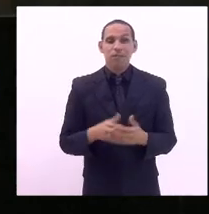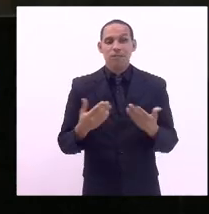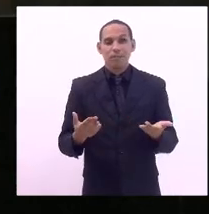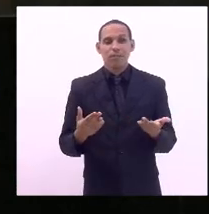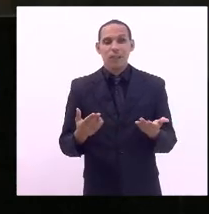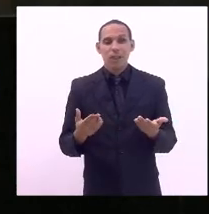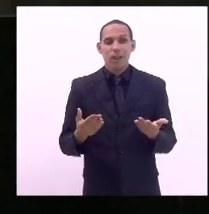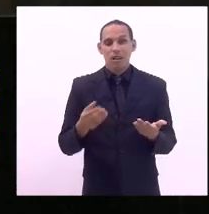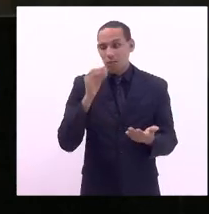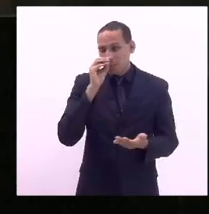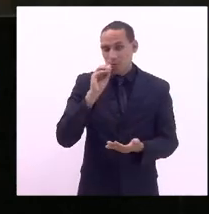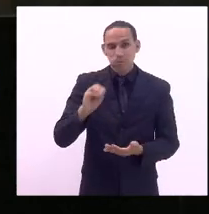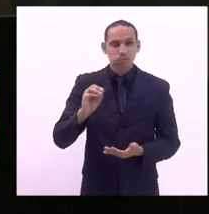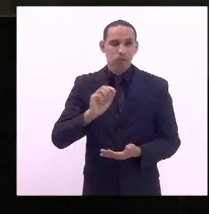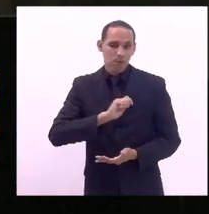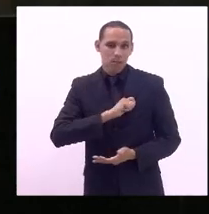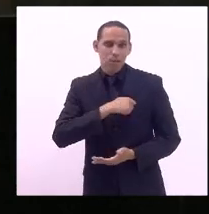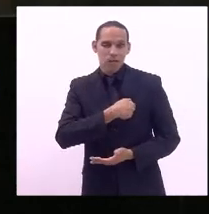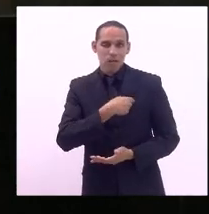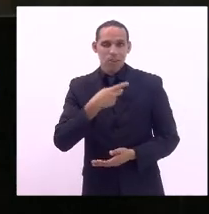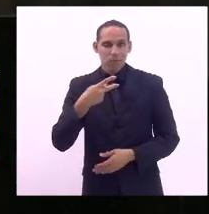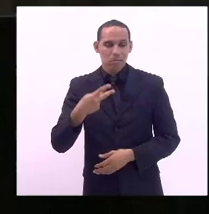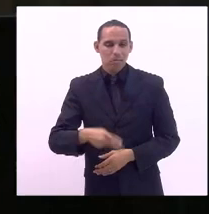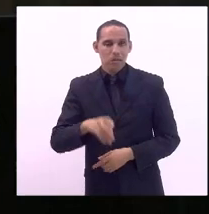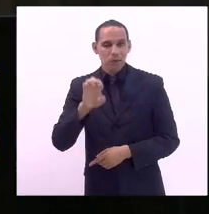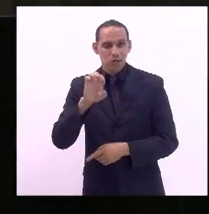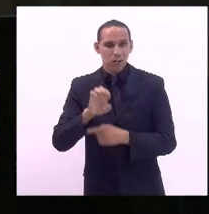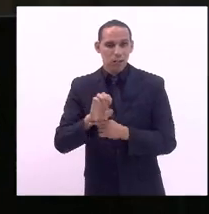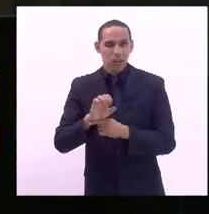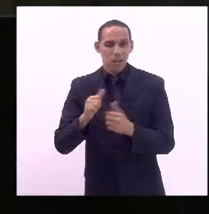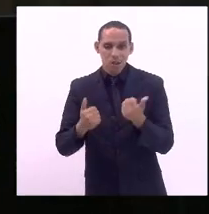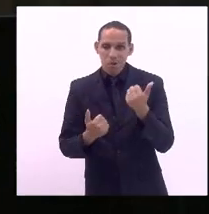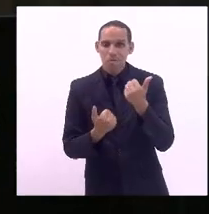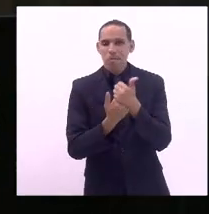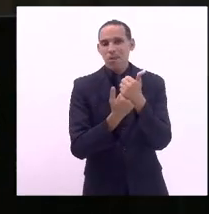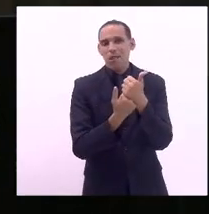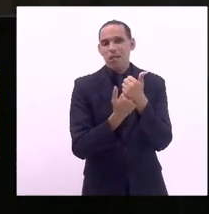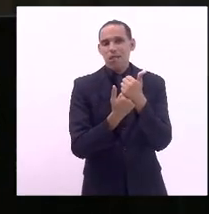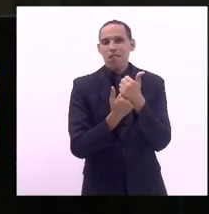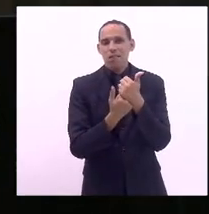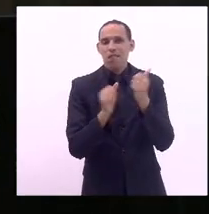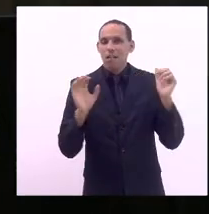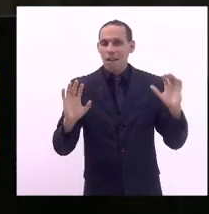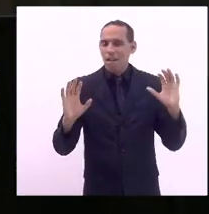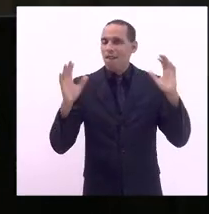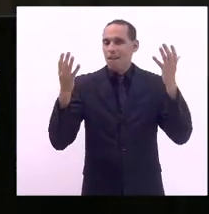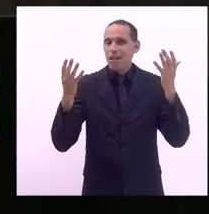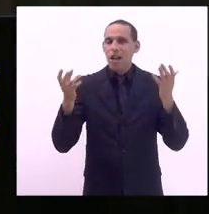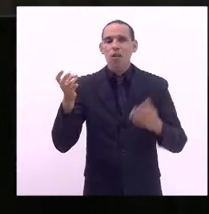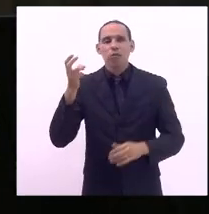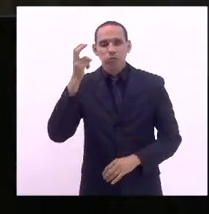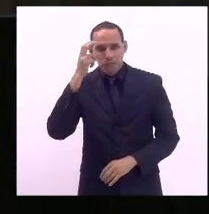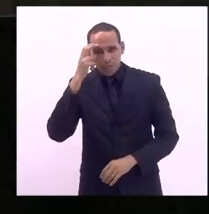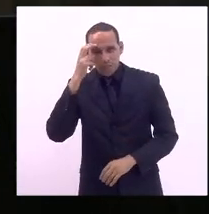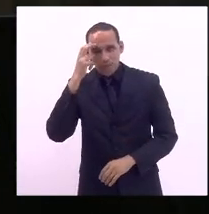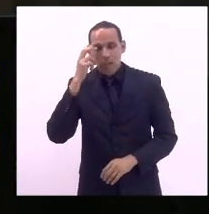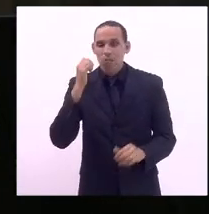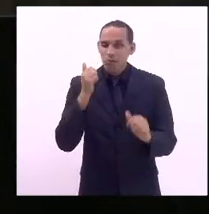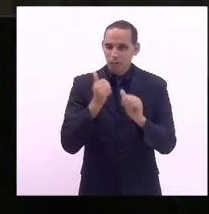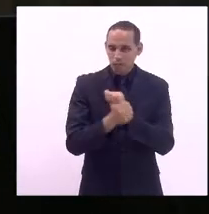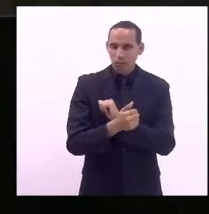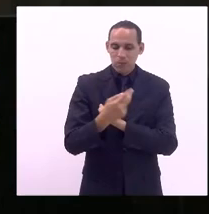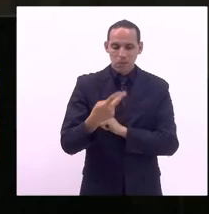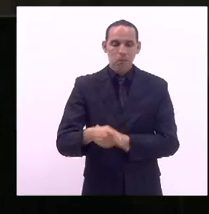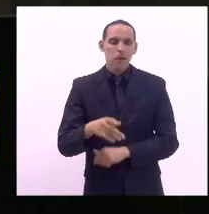fiscal do estado para dar suporte a esses eventos culturais e esportivos